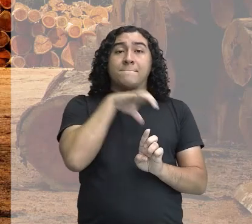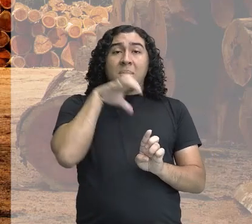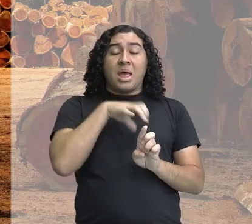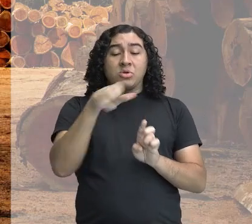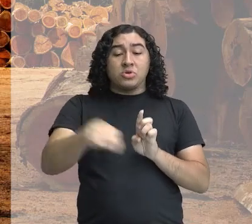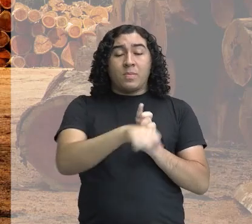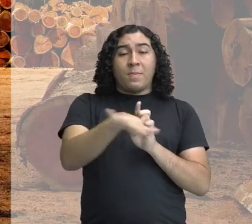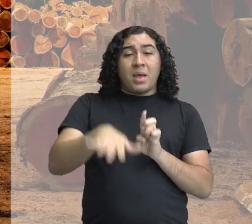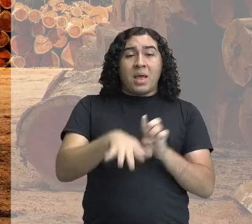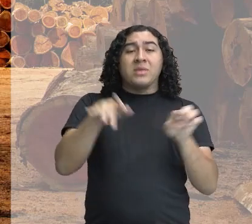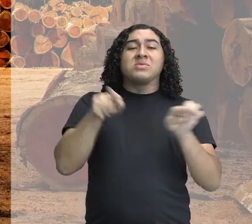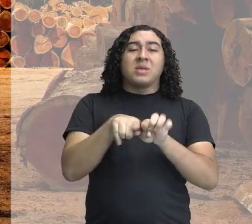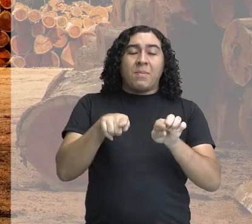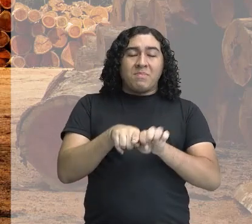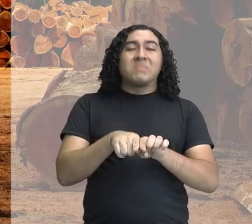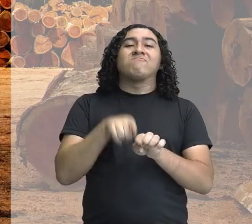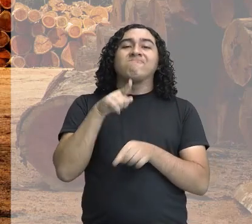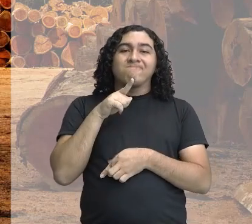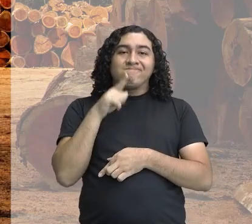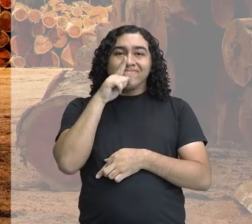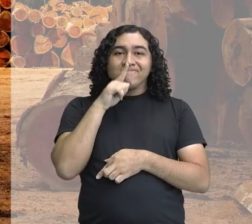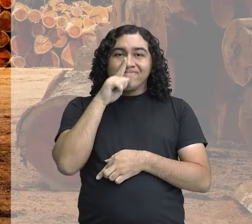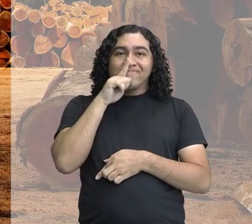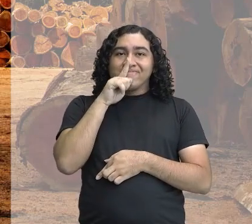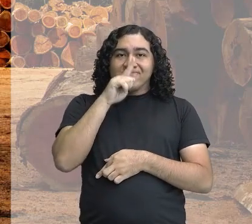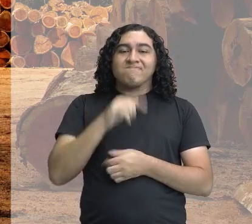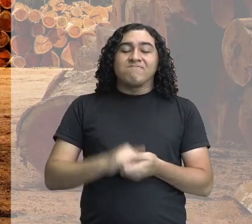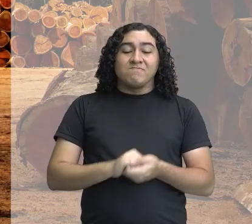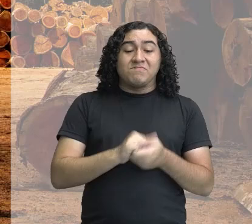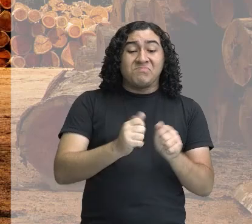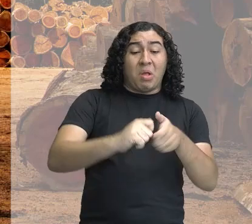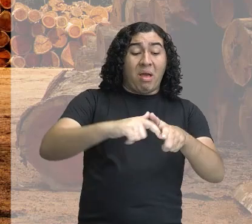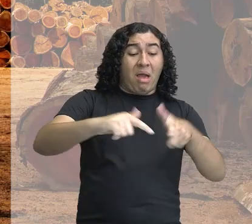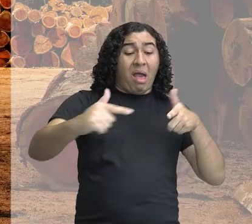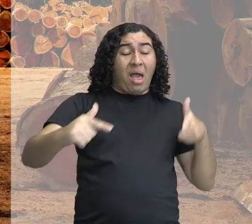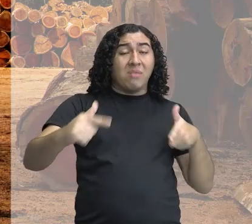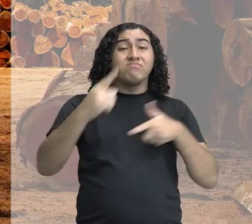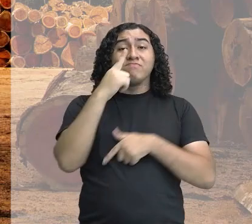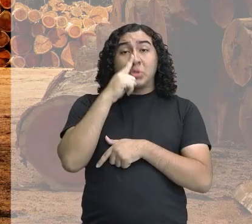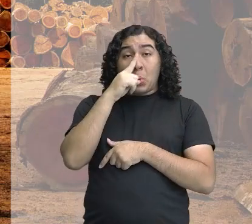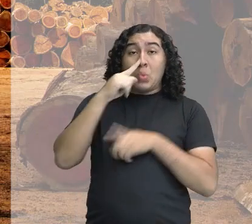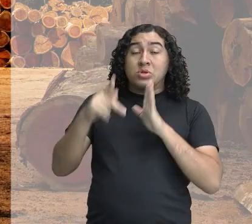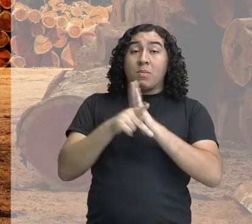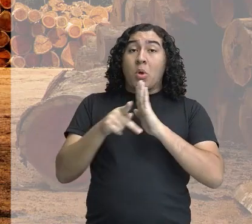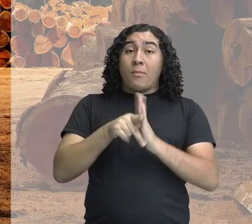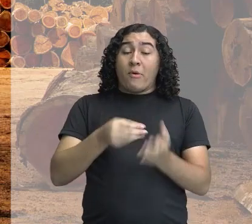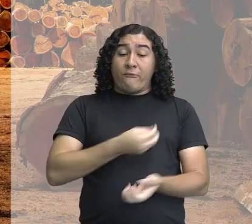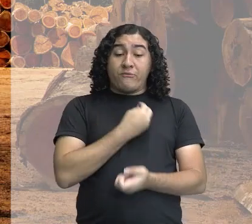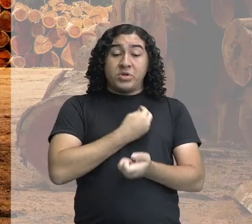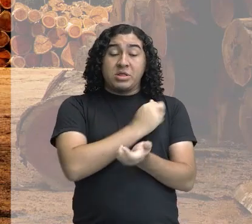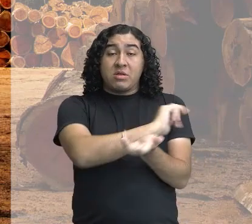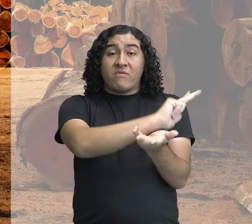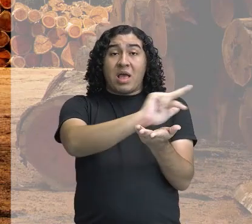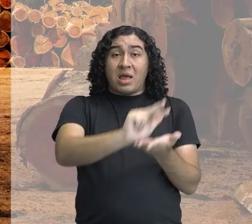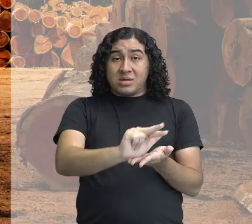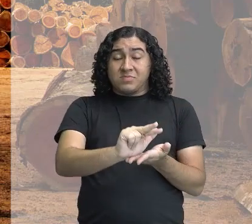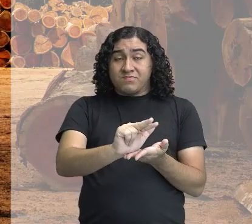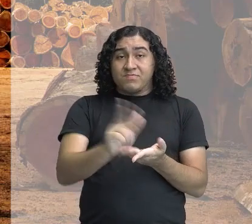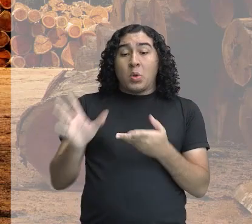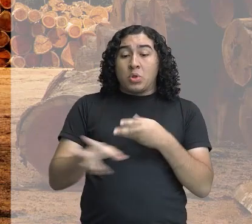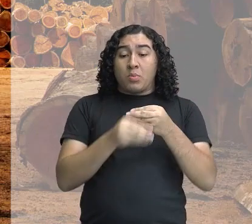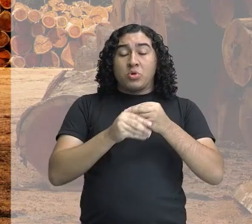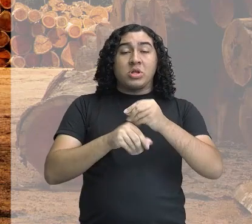ambientais devastadores, professor, ameaçando a biodiversidade, contribuindo para as